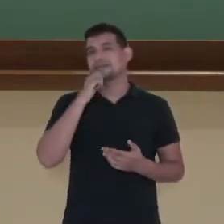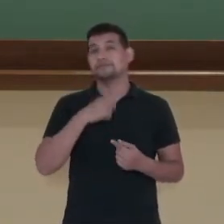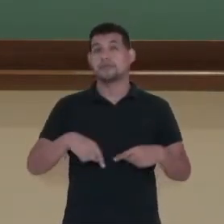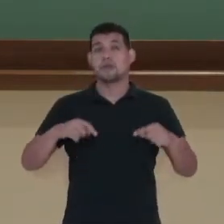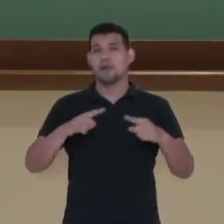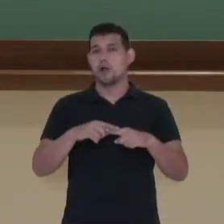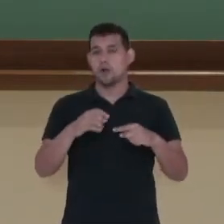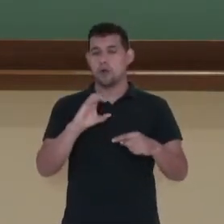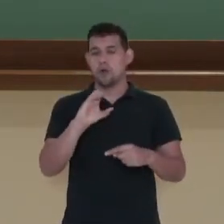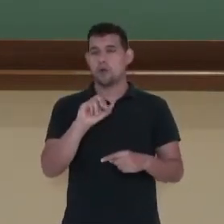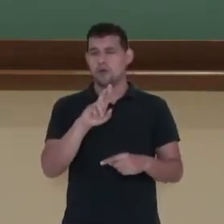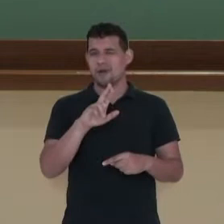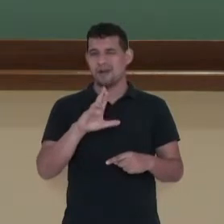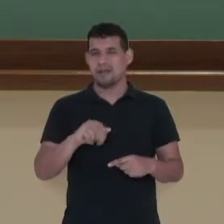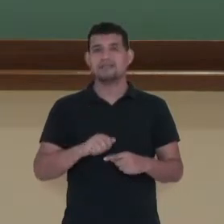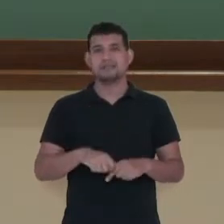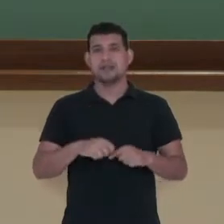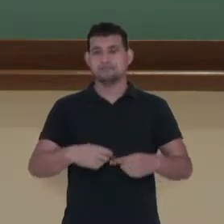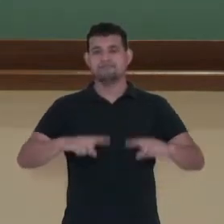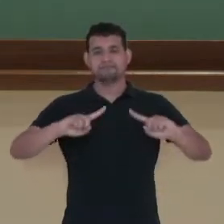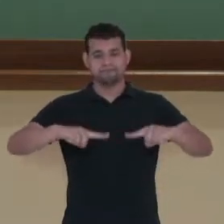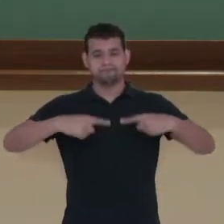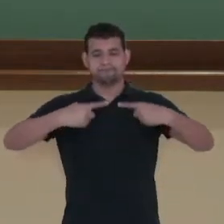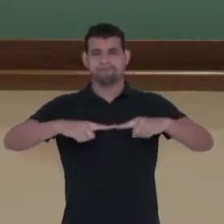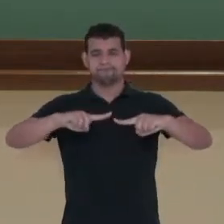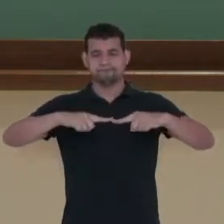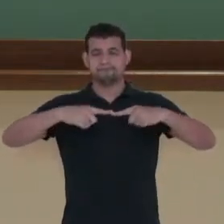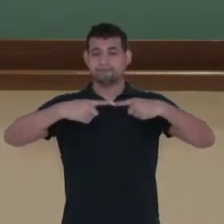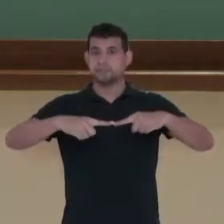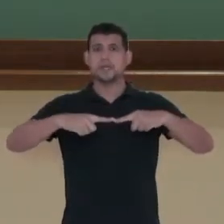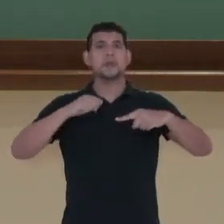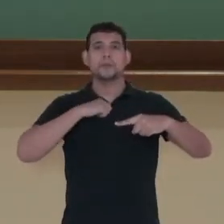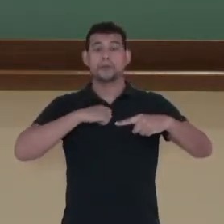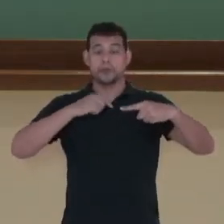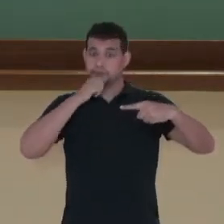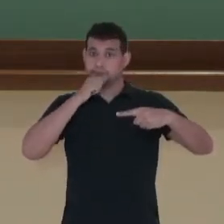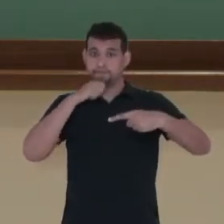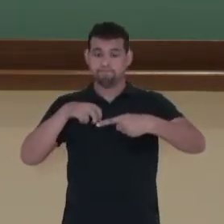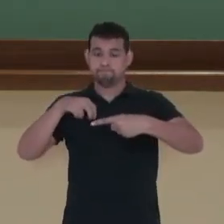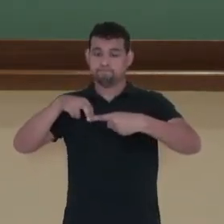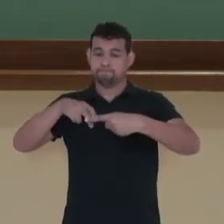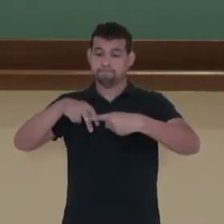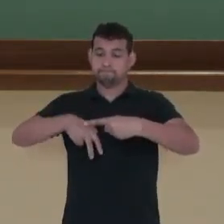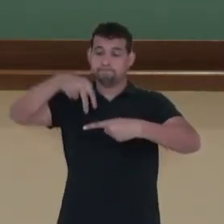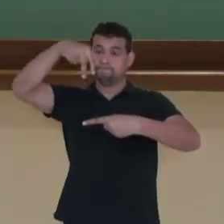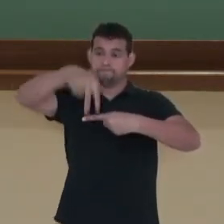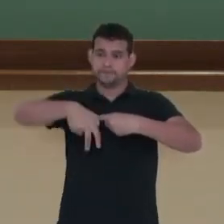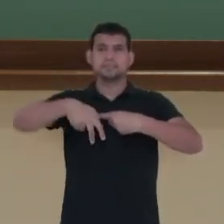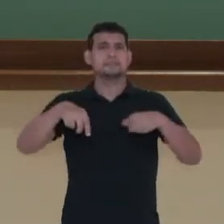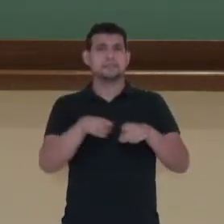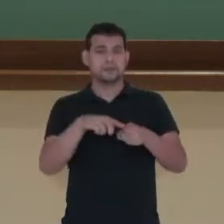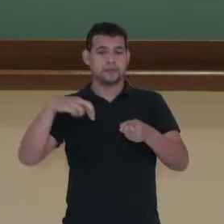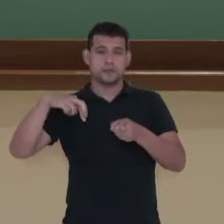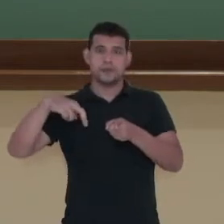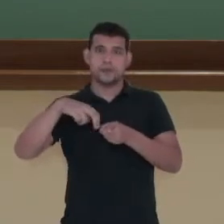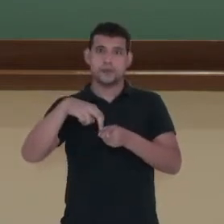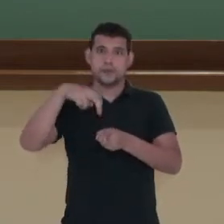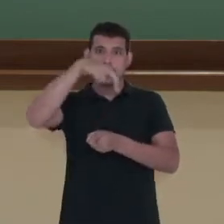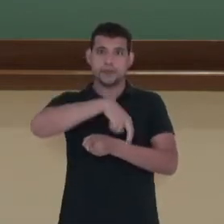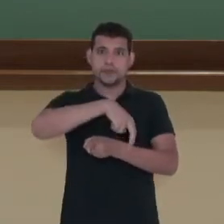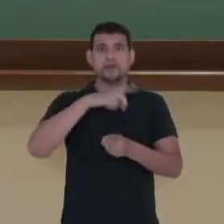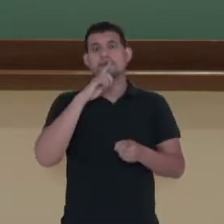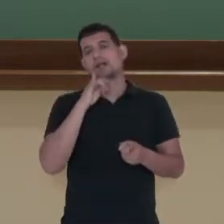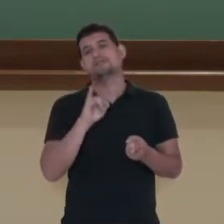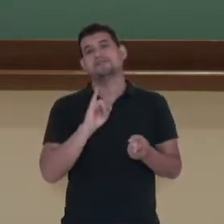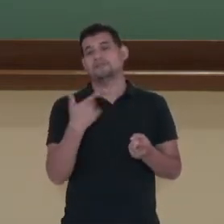na minha frente. Então, eu imagino que eu tenho que saltar sobre essa corda. Por mais que ela não